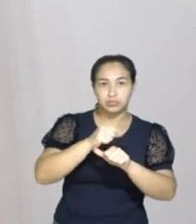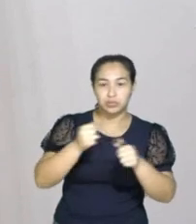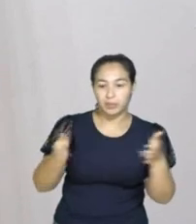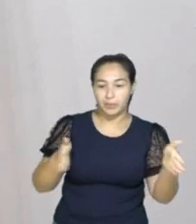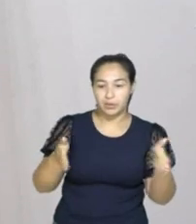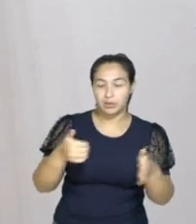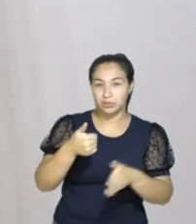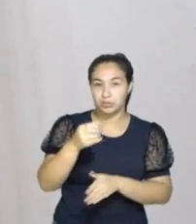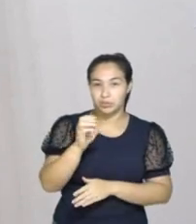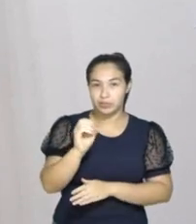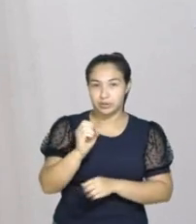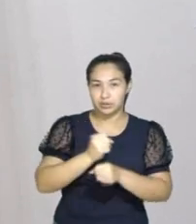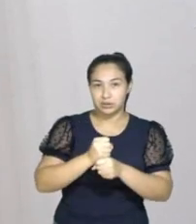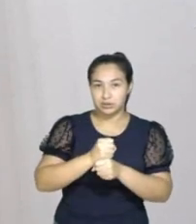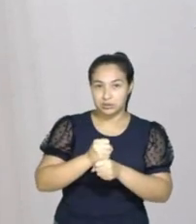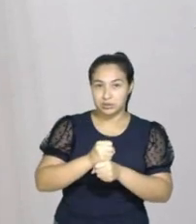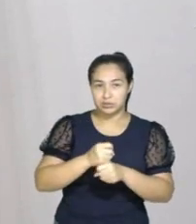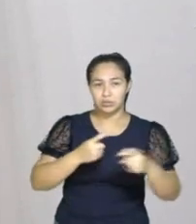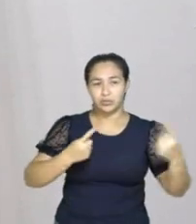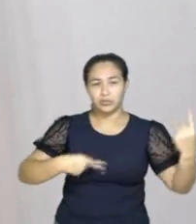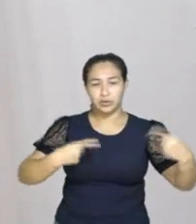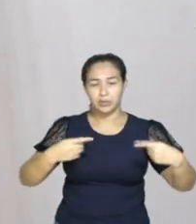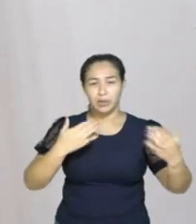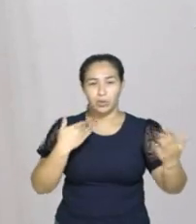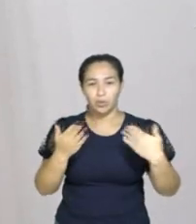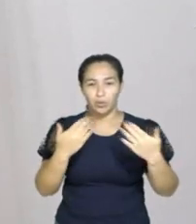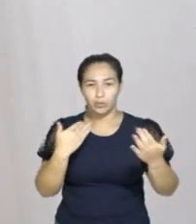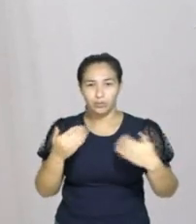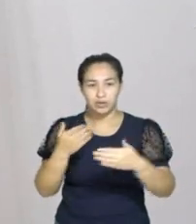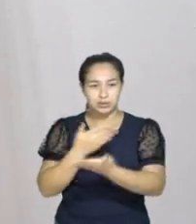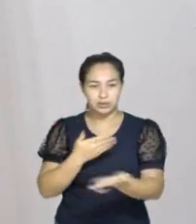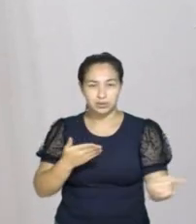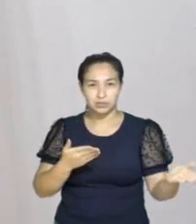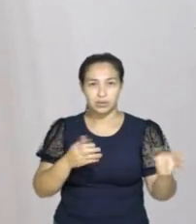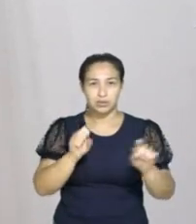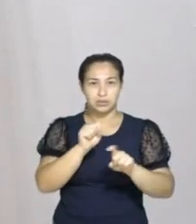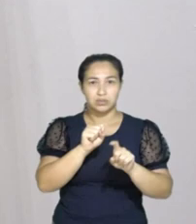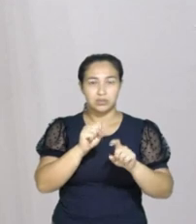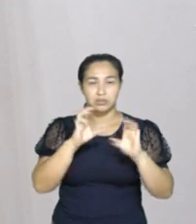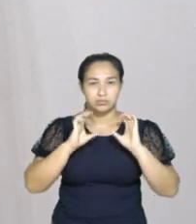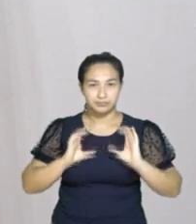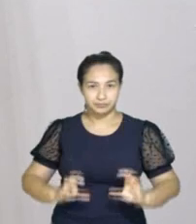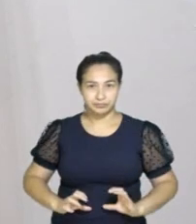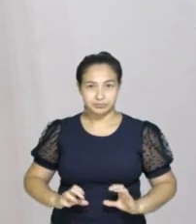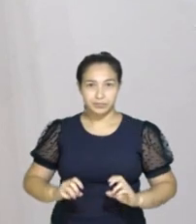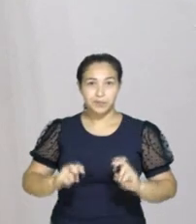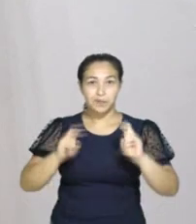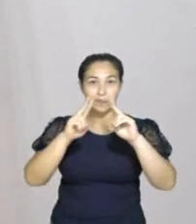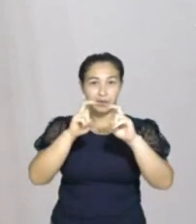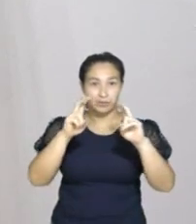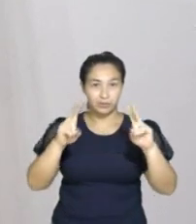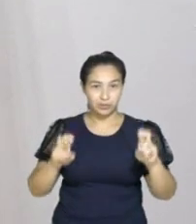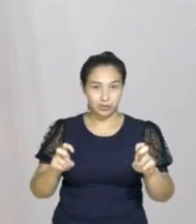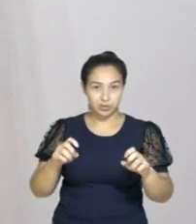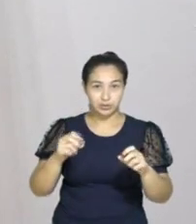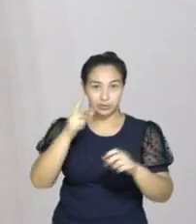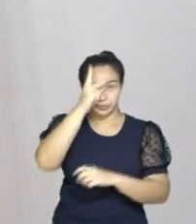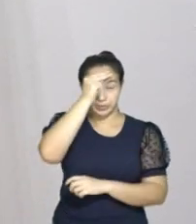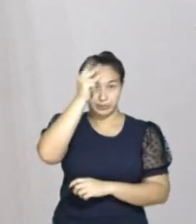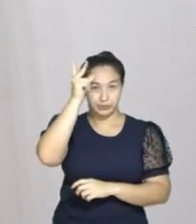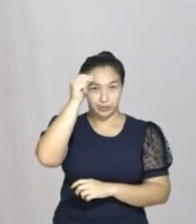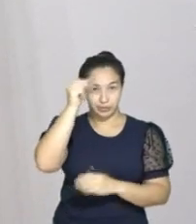debate com a sociedade com uma metodologia participativa inicialmente a Prefeitura Municipal de Florianópolis apresentou uma proposta numa única